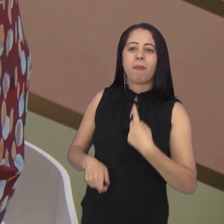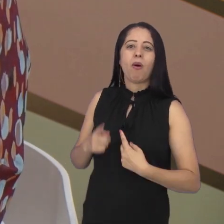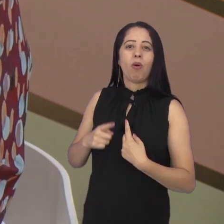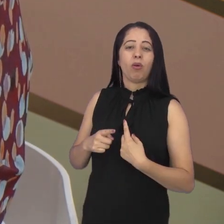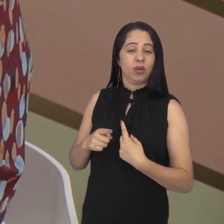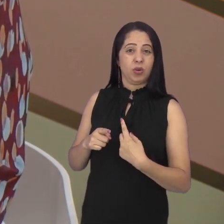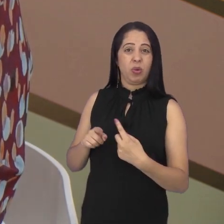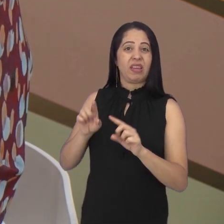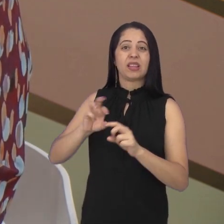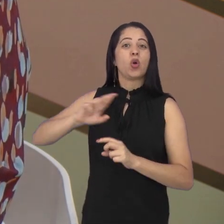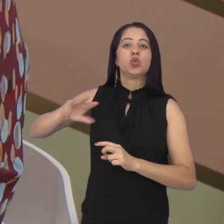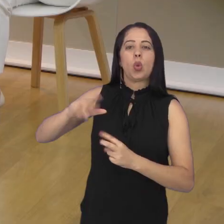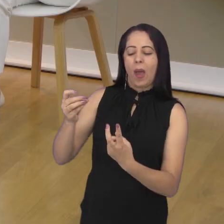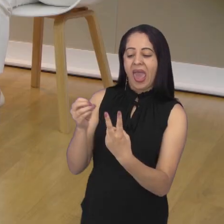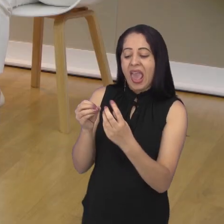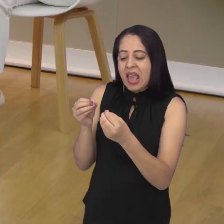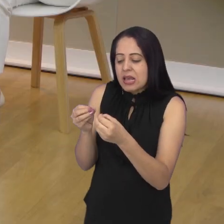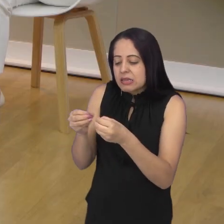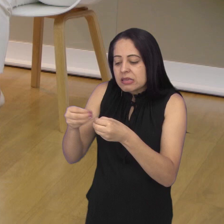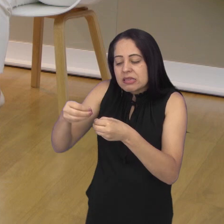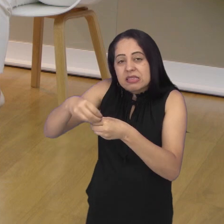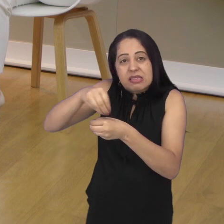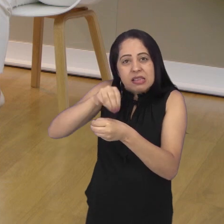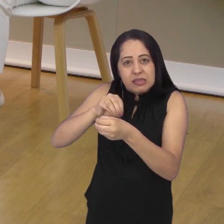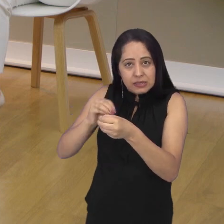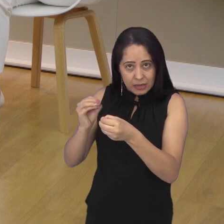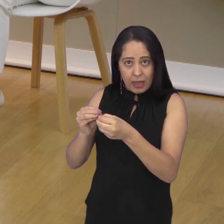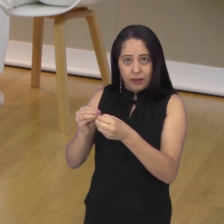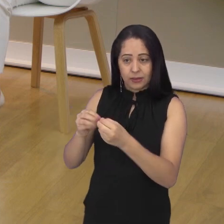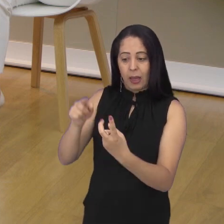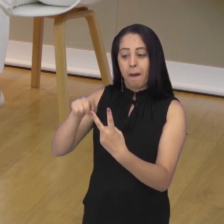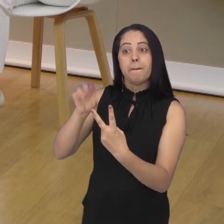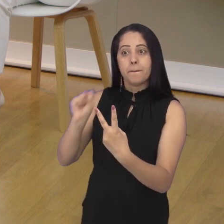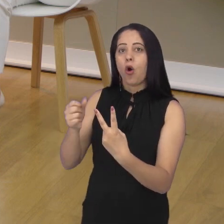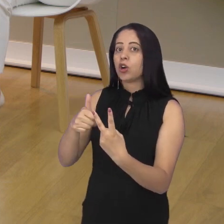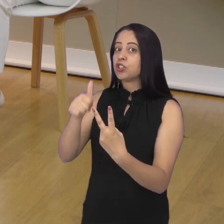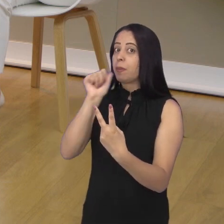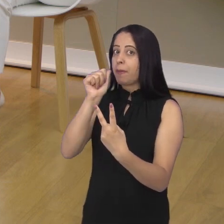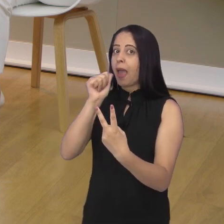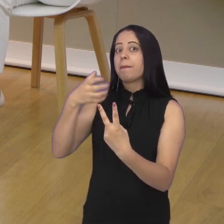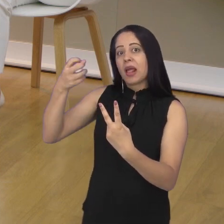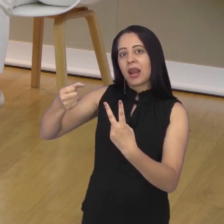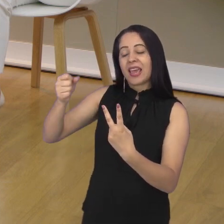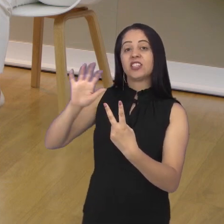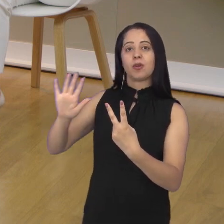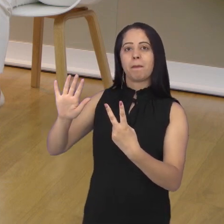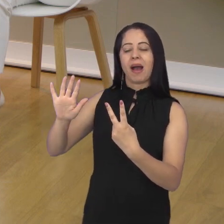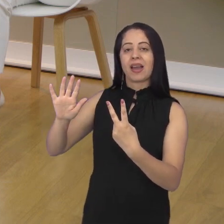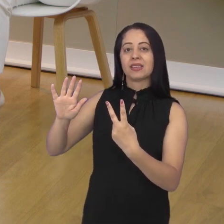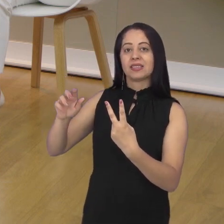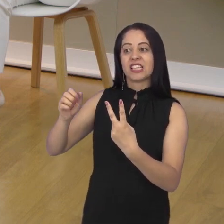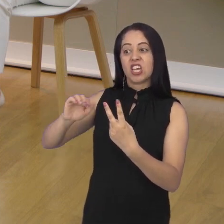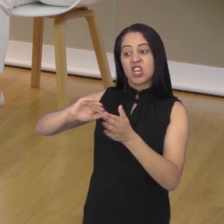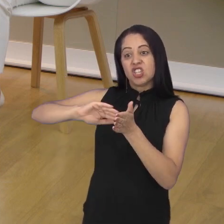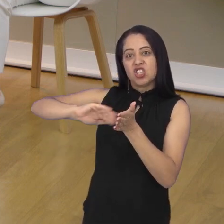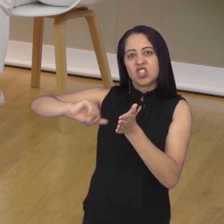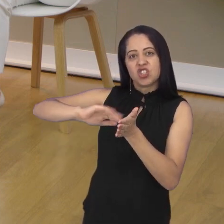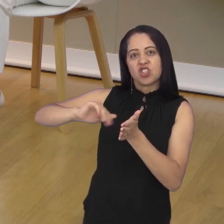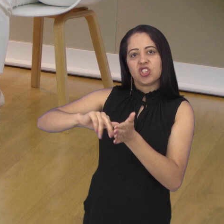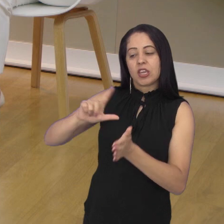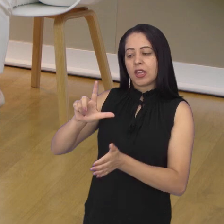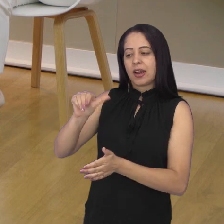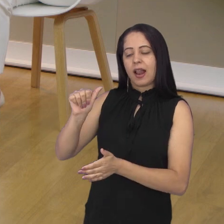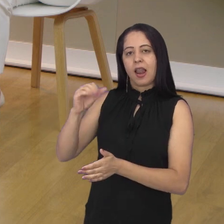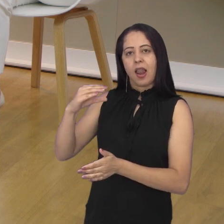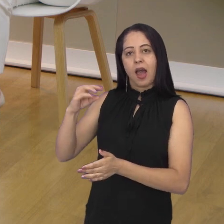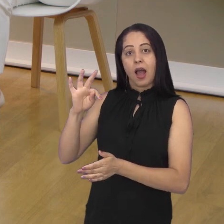mais relacionada com o processo enzimático, metabólico, e aí eu não tenho essa memória do sistema imunológico. Eu vou conseguir tolerar o leite,